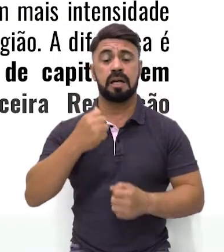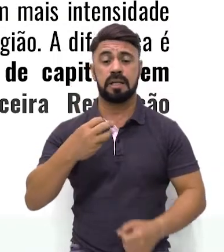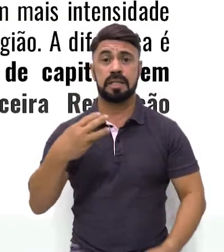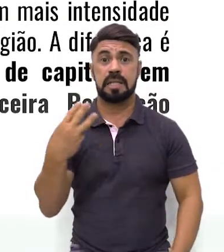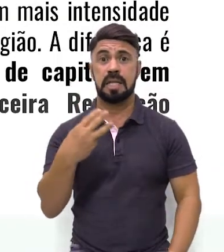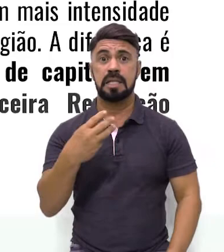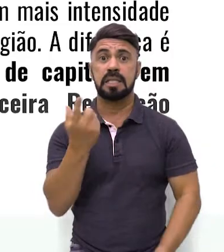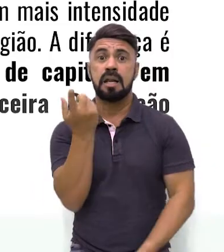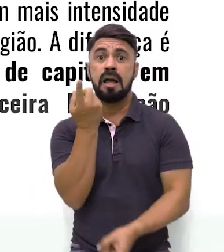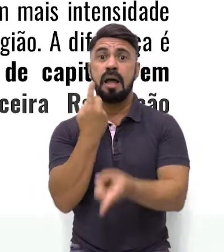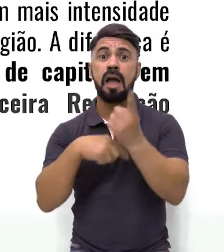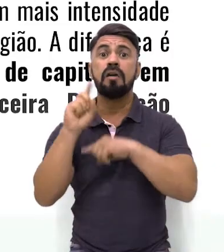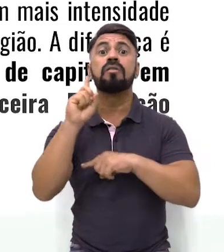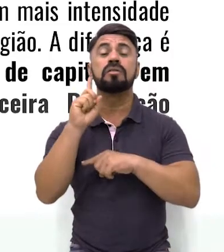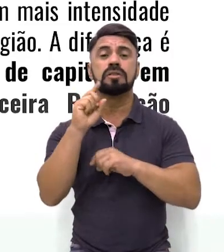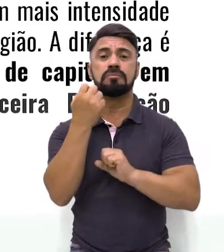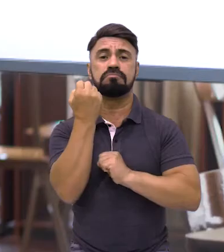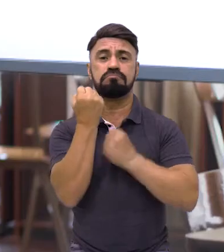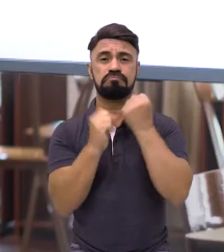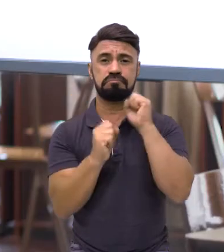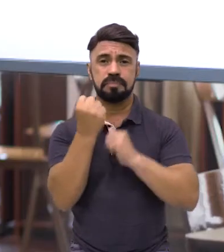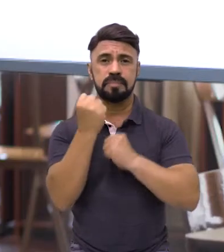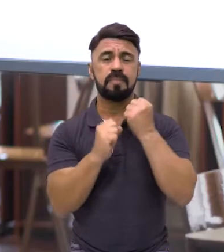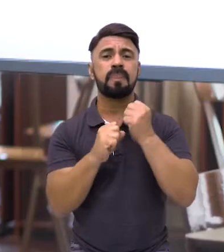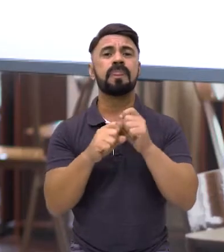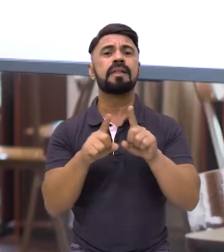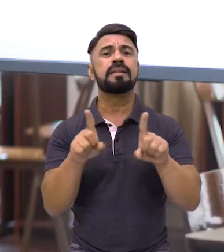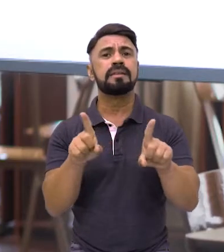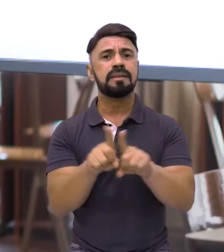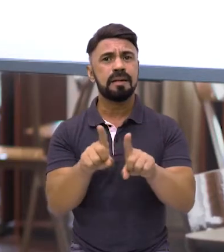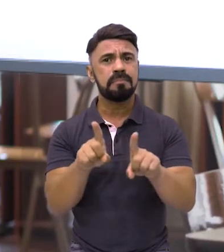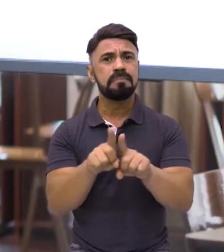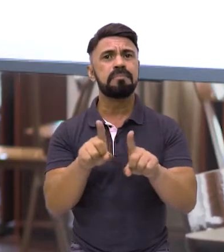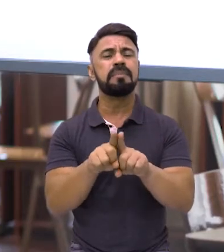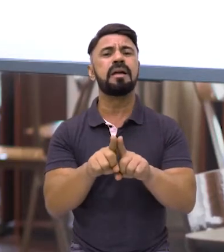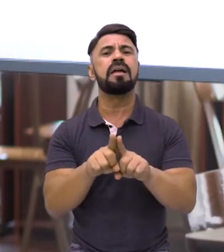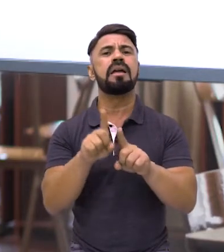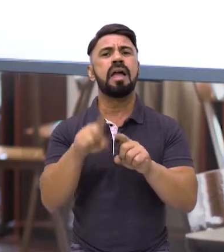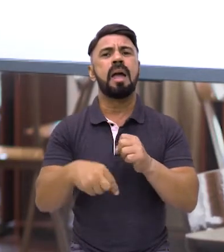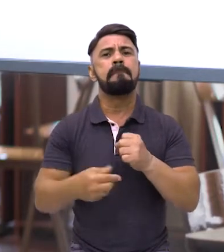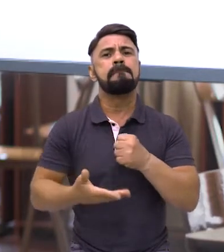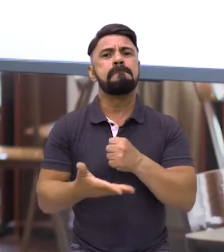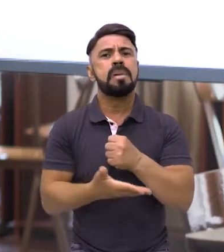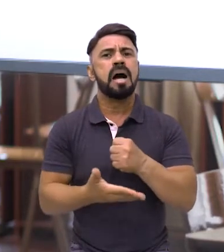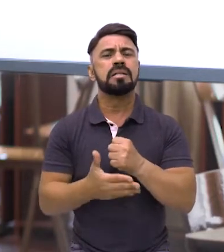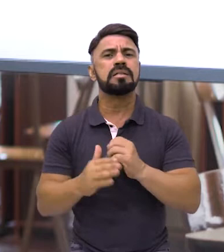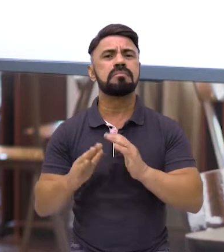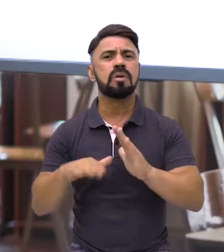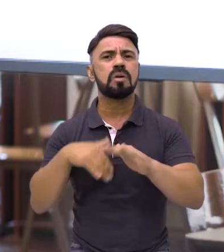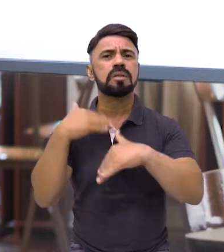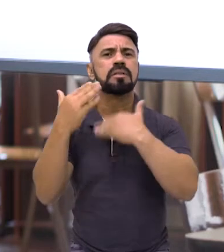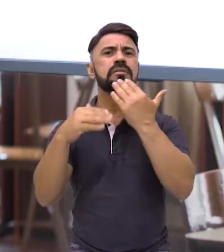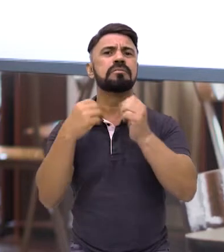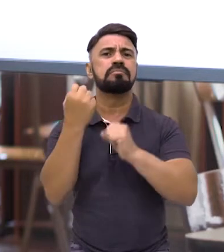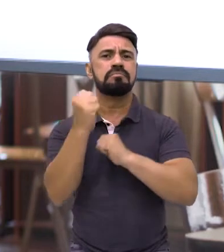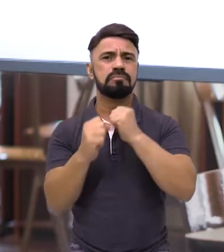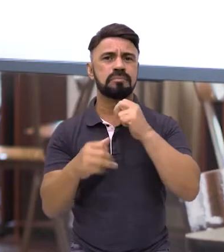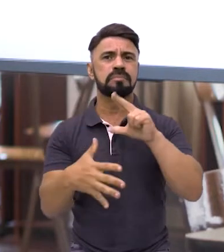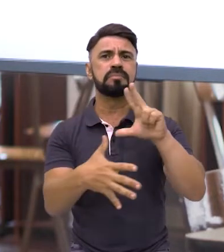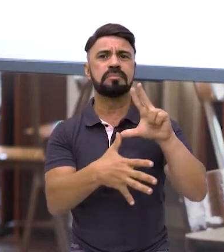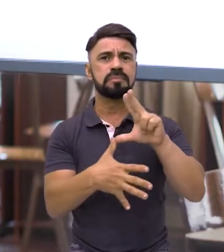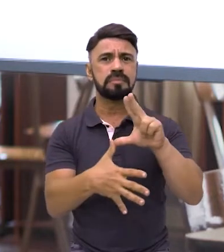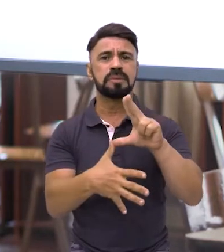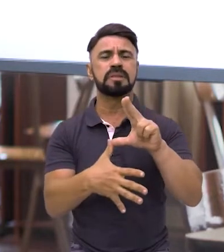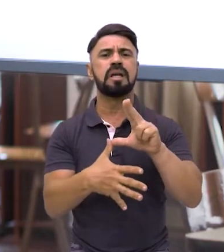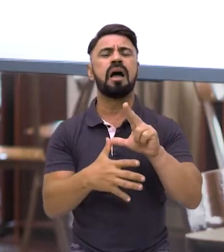terceira revolução industrial, que também vai ser base para o processo de industrialização da América